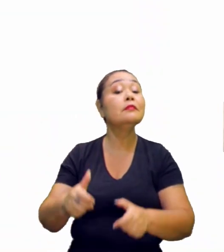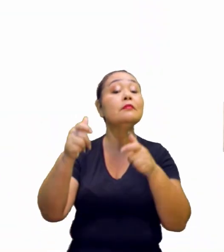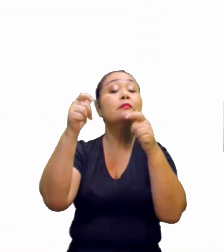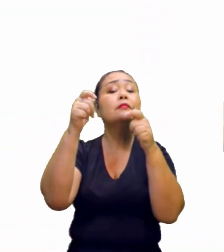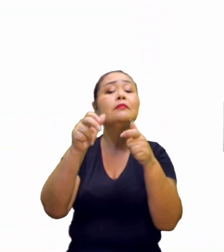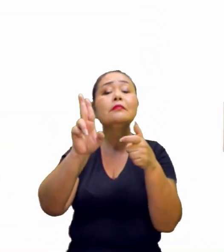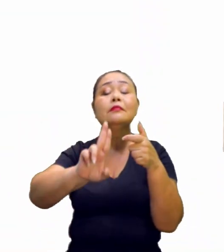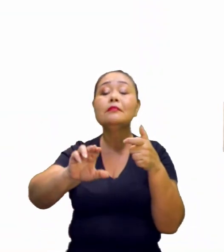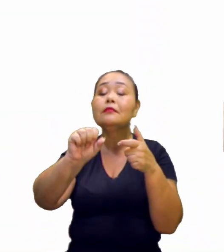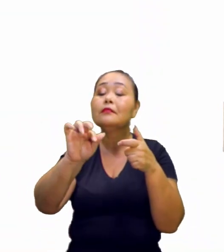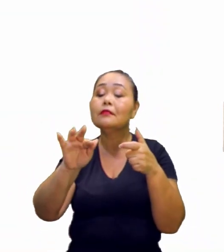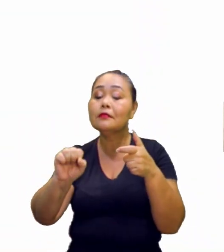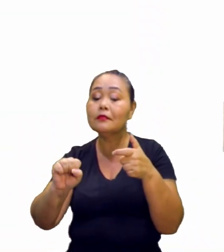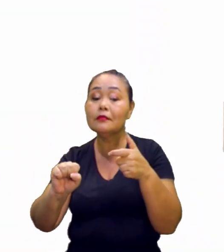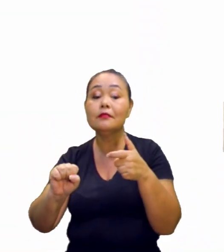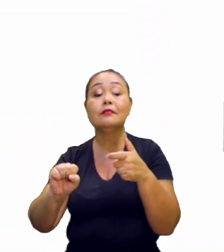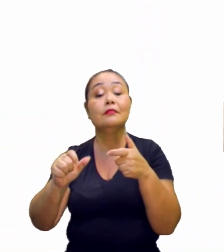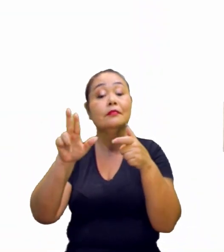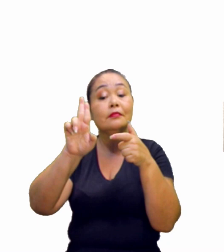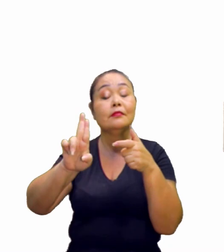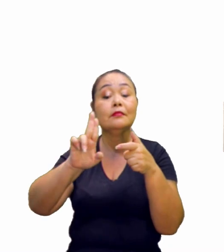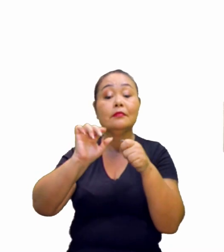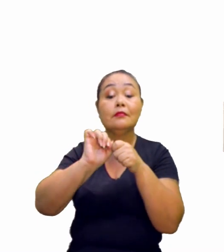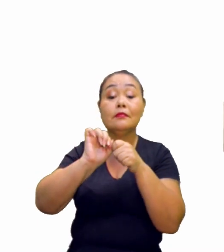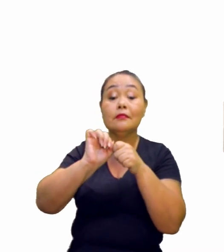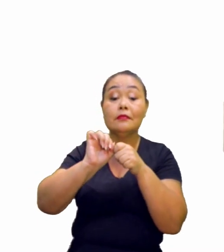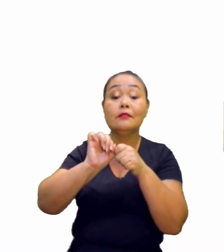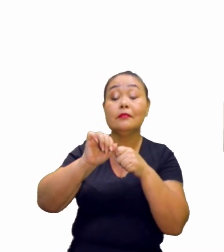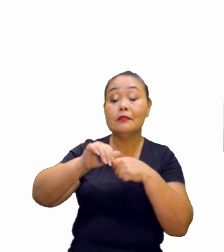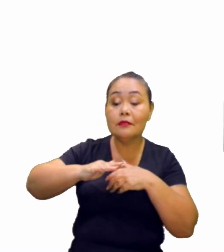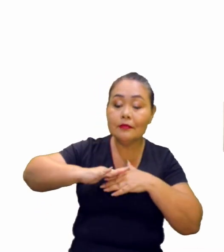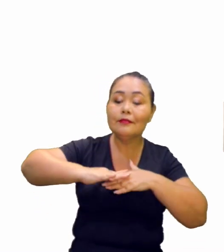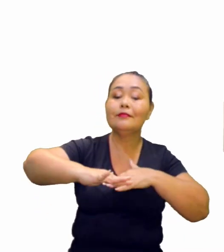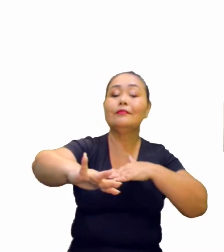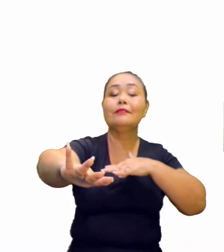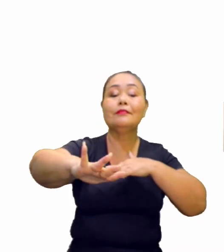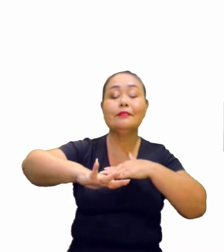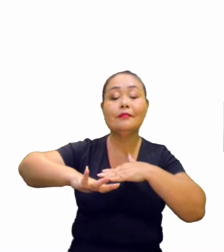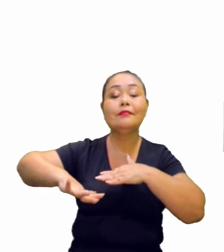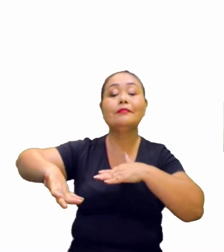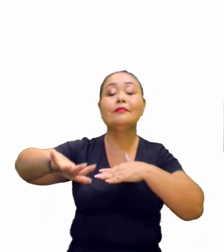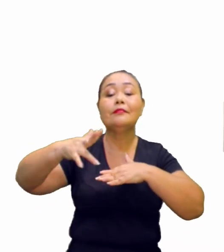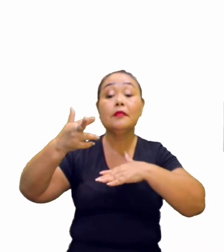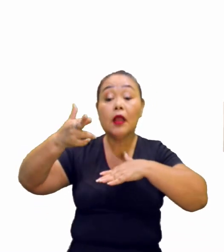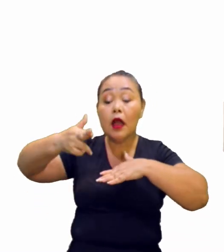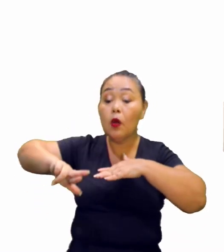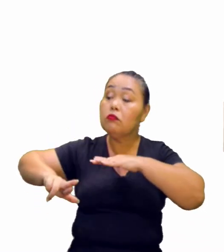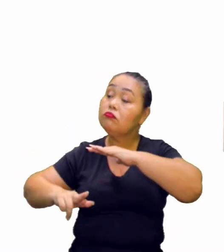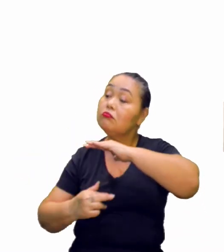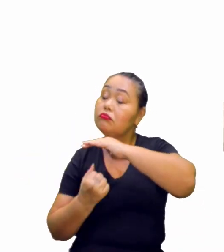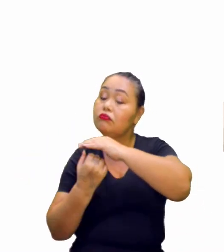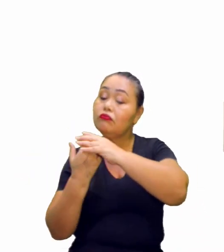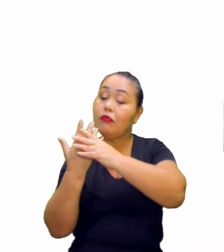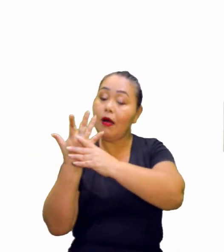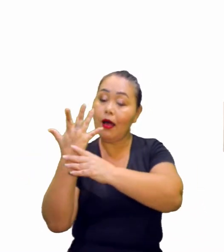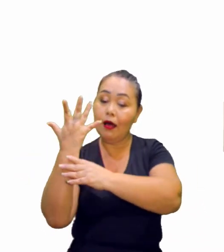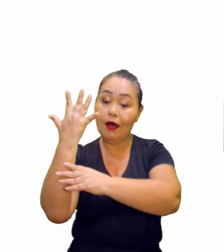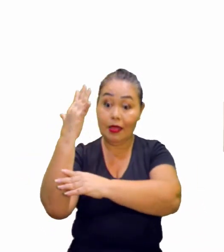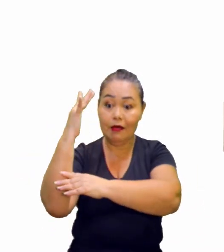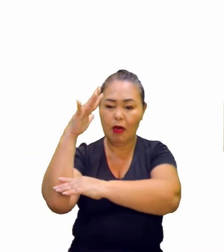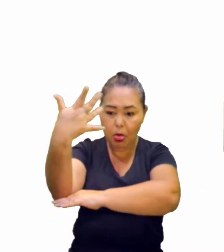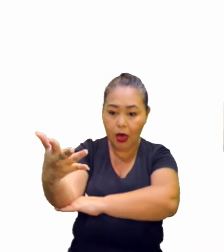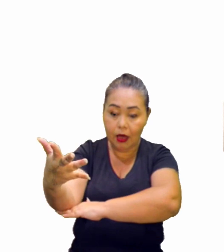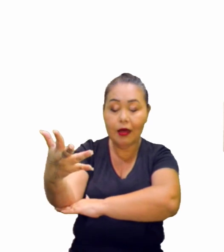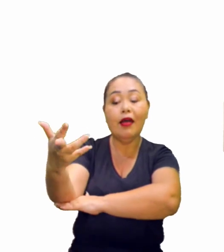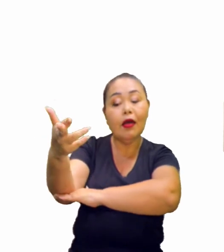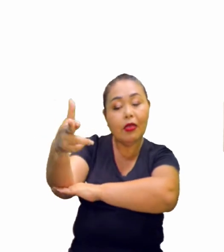são aplicados os SAFs? Eles podem ser aplicados em ambientes onde eu preciso fazer a restauração da floresta.